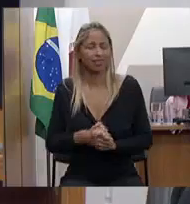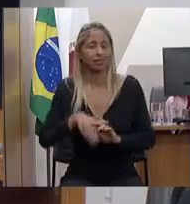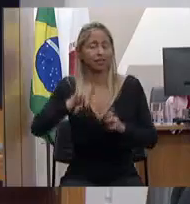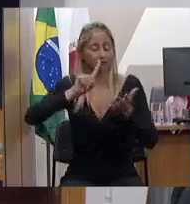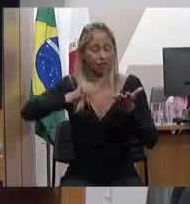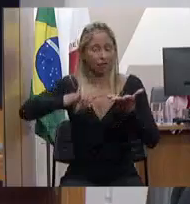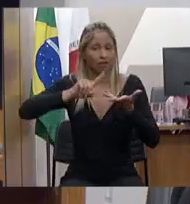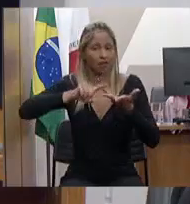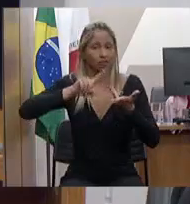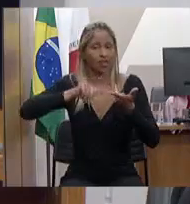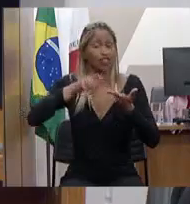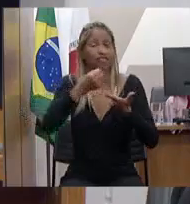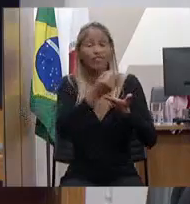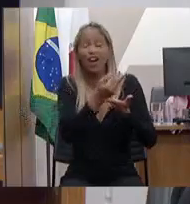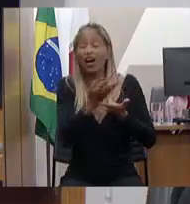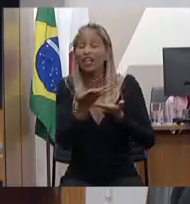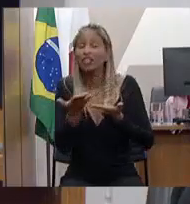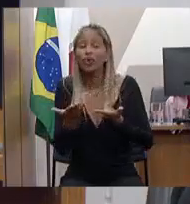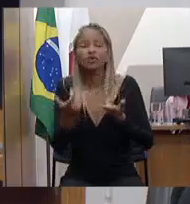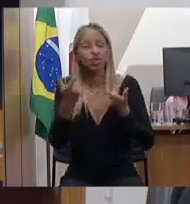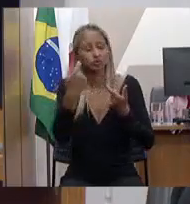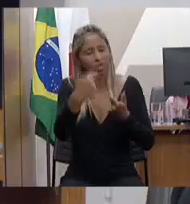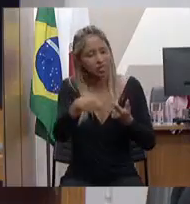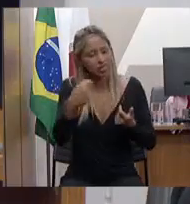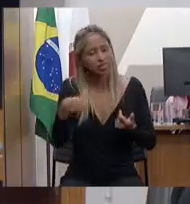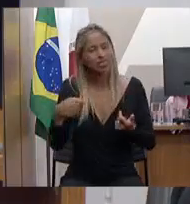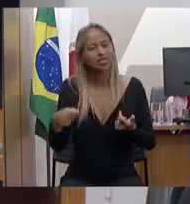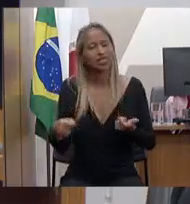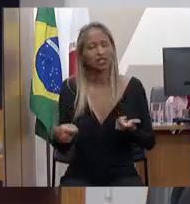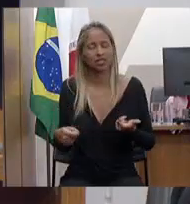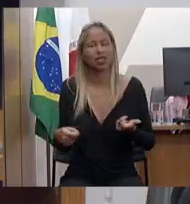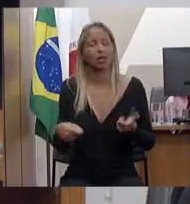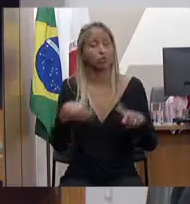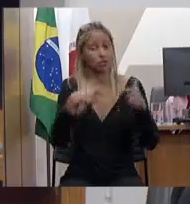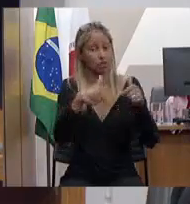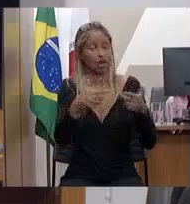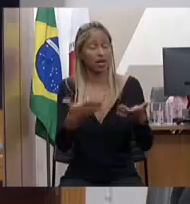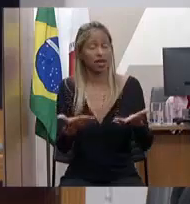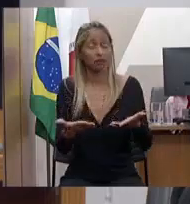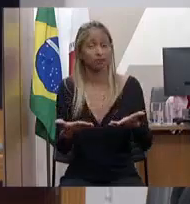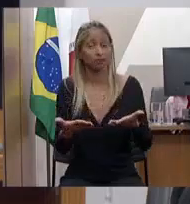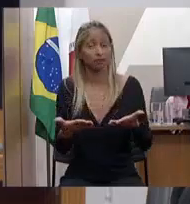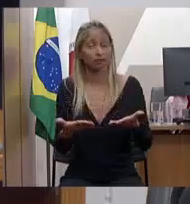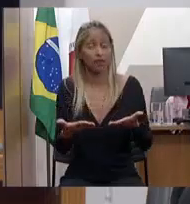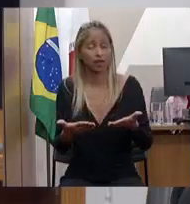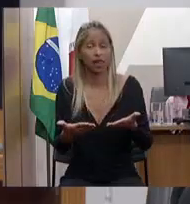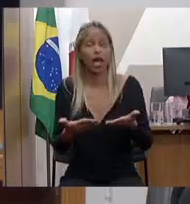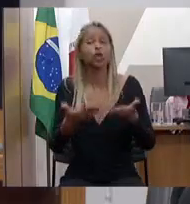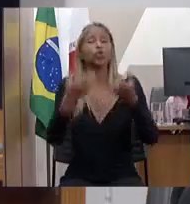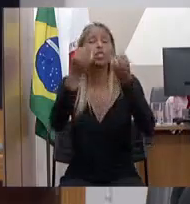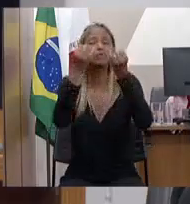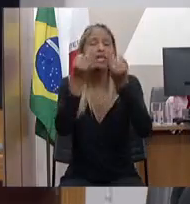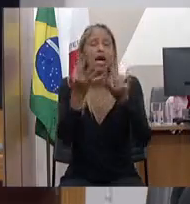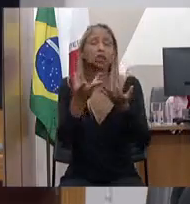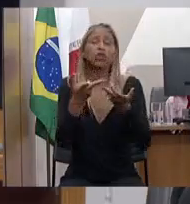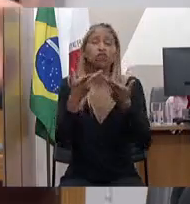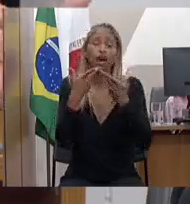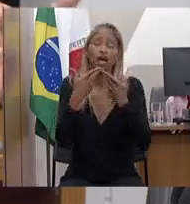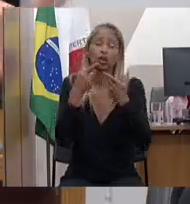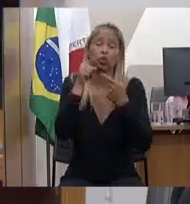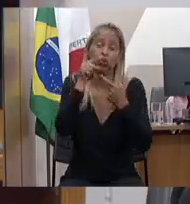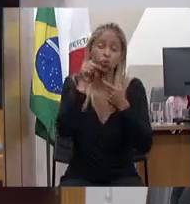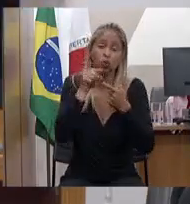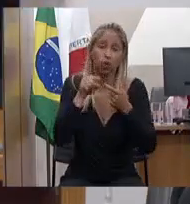de questões que nós precisamos de uma certa forma trabalhar eu tô falando a tudo isso assim porque